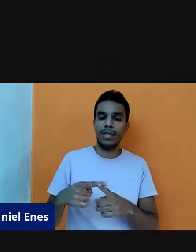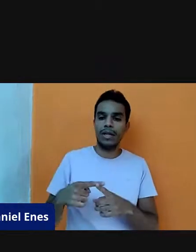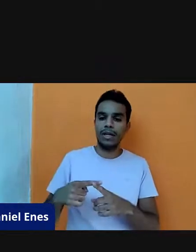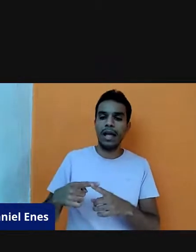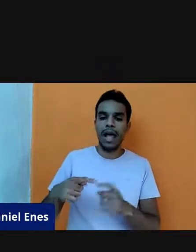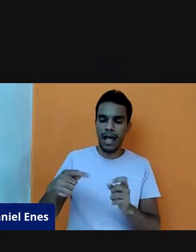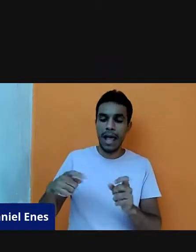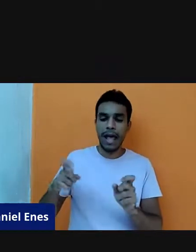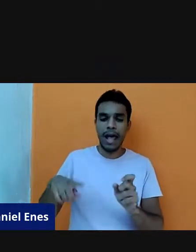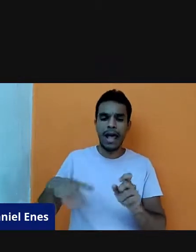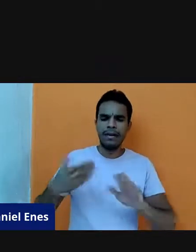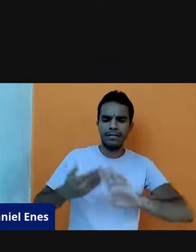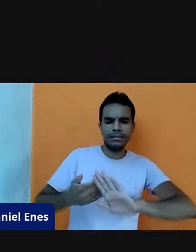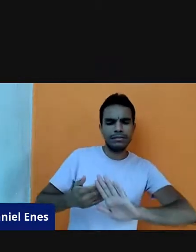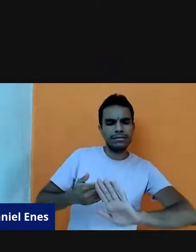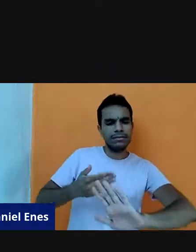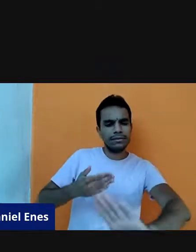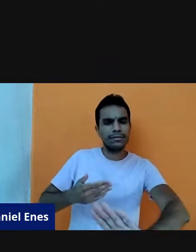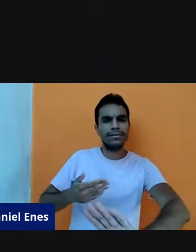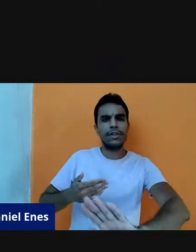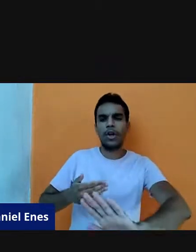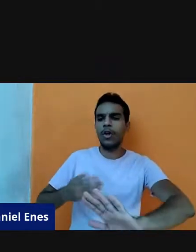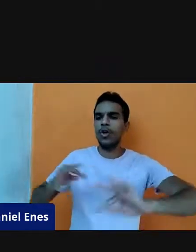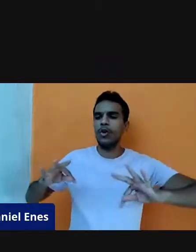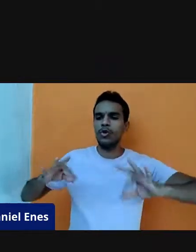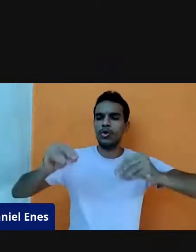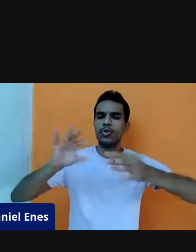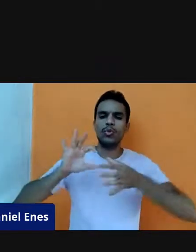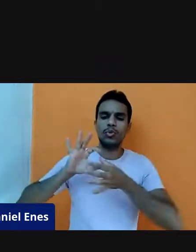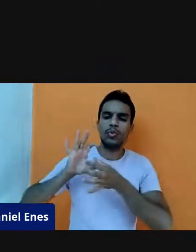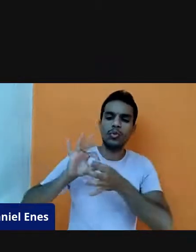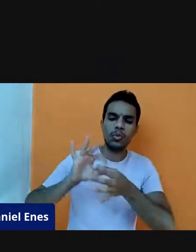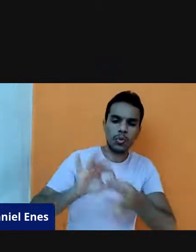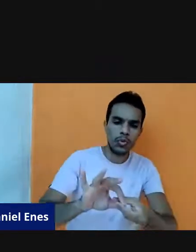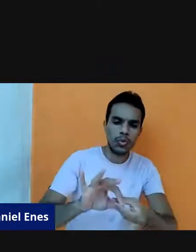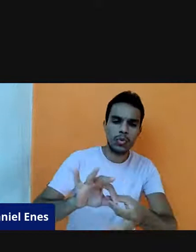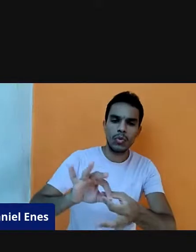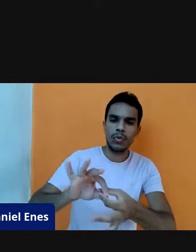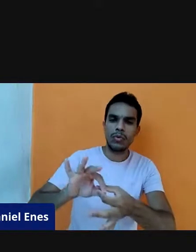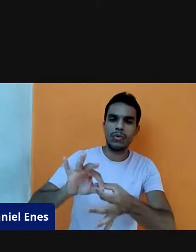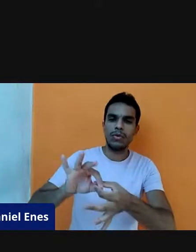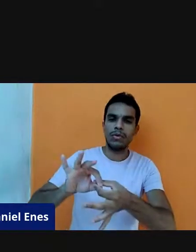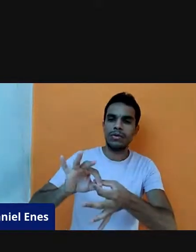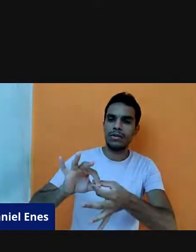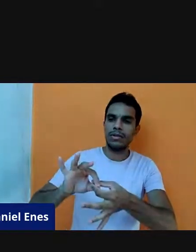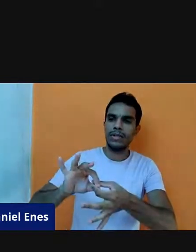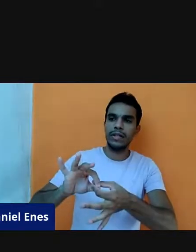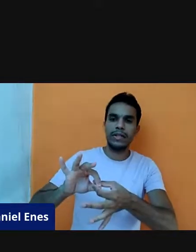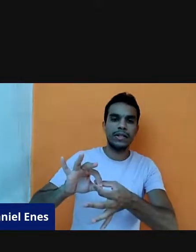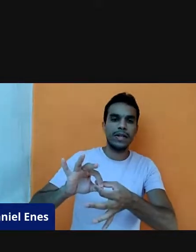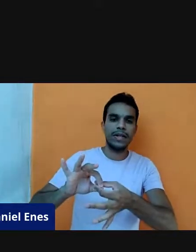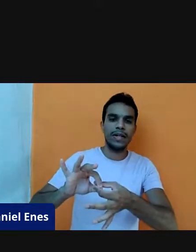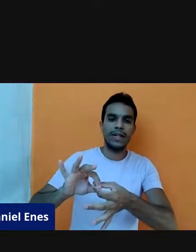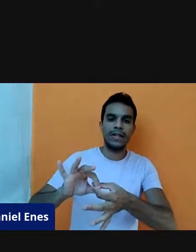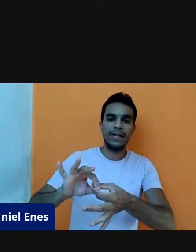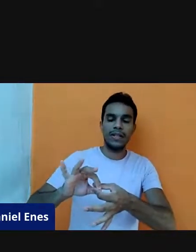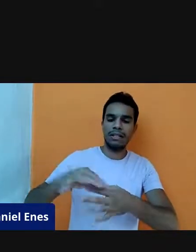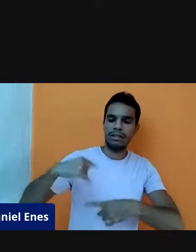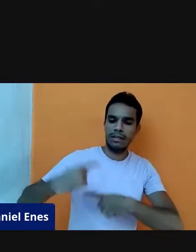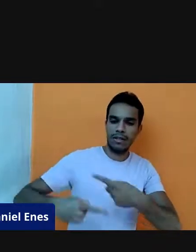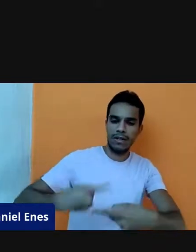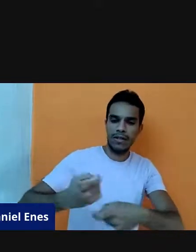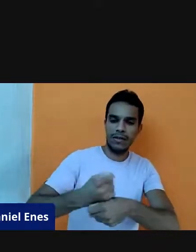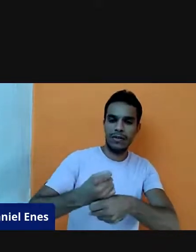Isso distancia de todo o contexto que permeia a geração de 45, que é a terceira